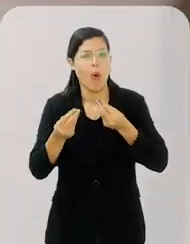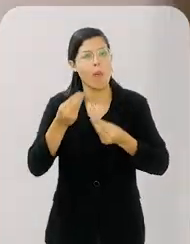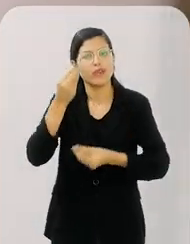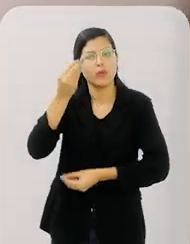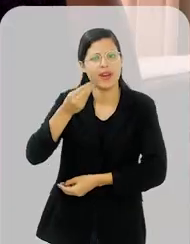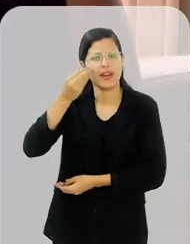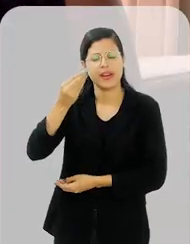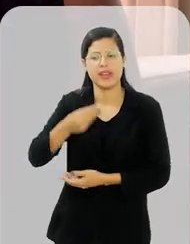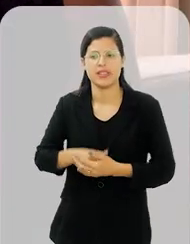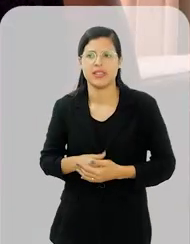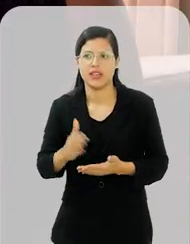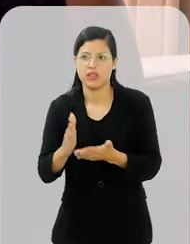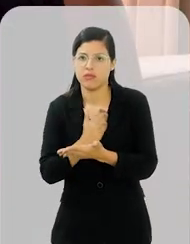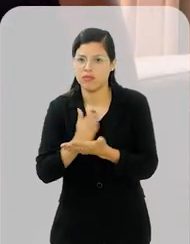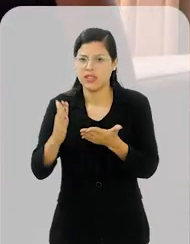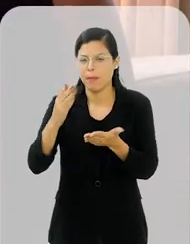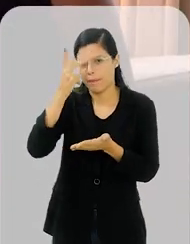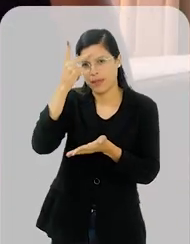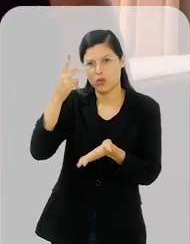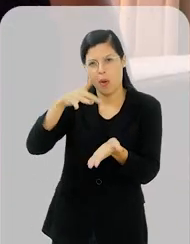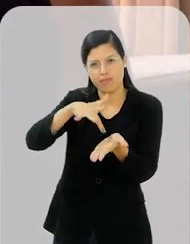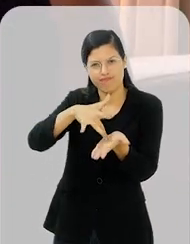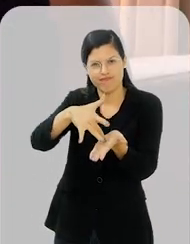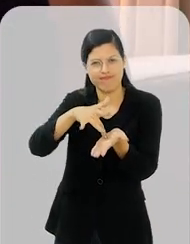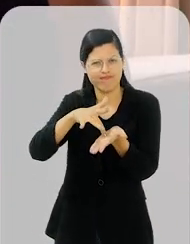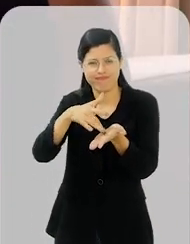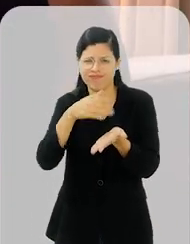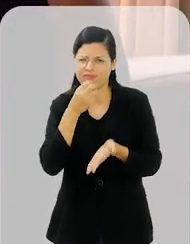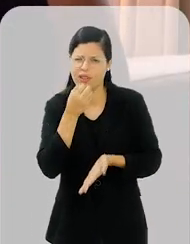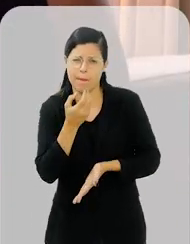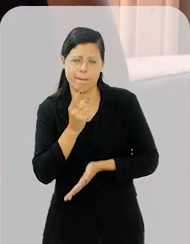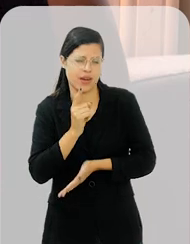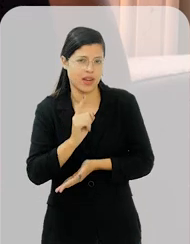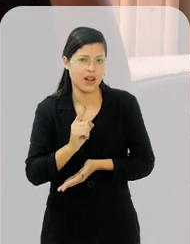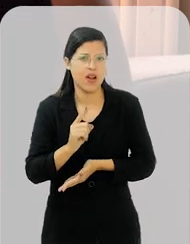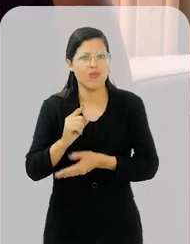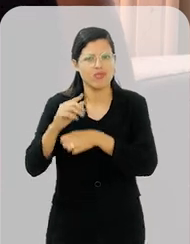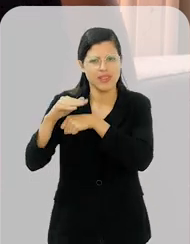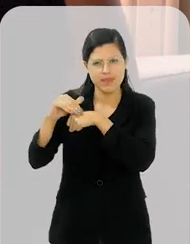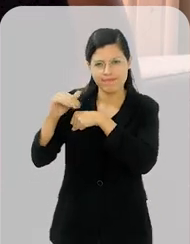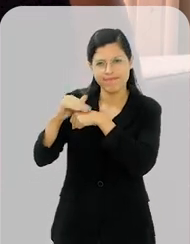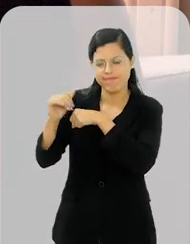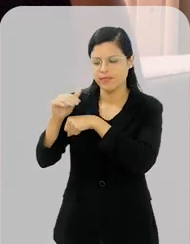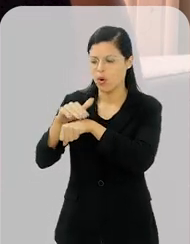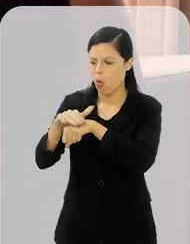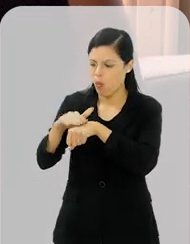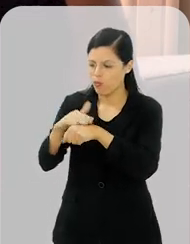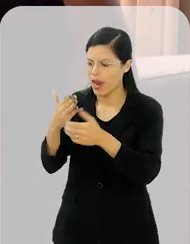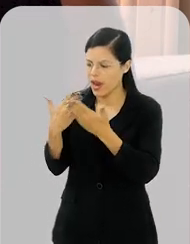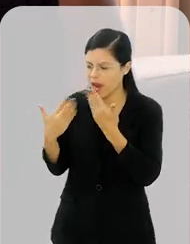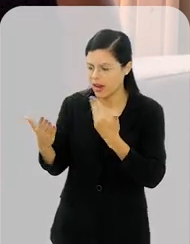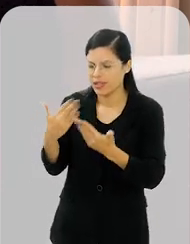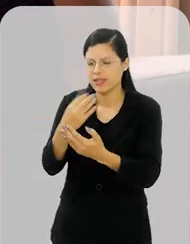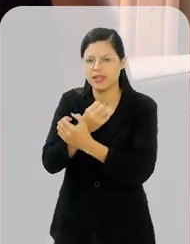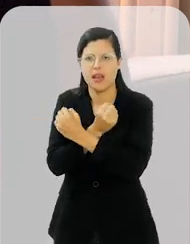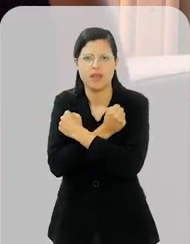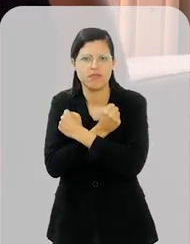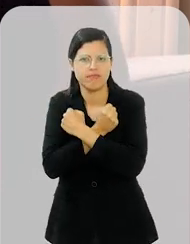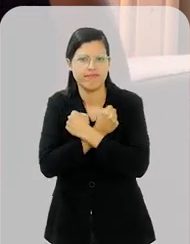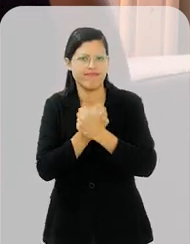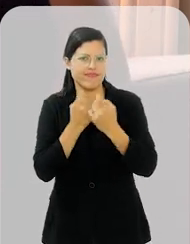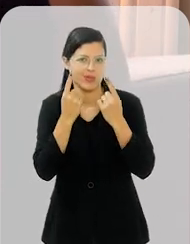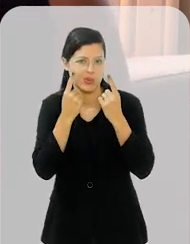artistas. Às vezes você pega um bailarino que não está bem hoje no dia, aí você dá carinho, você conversa,